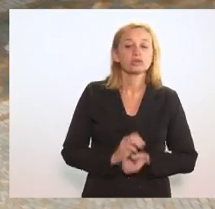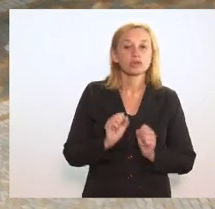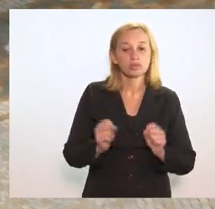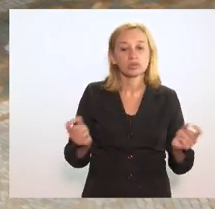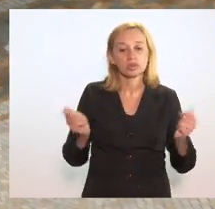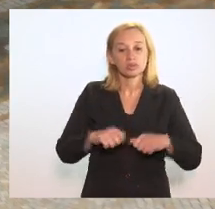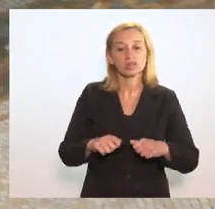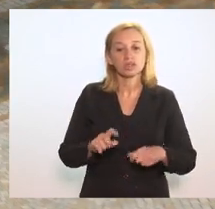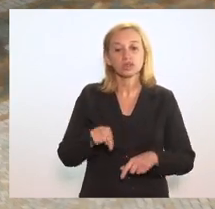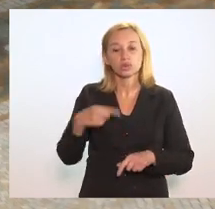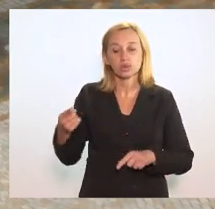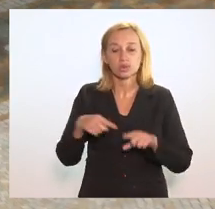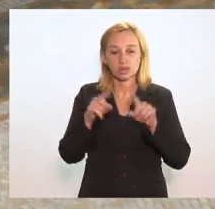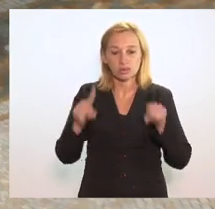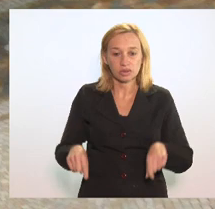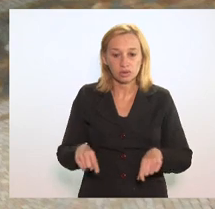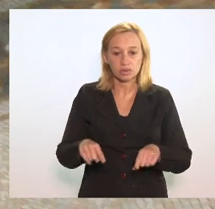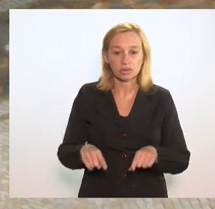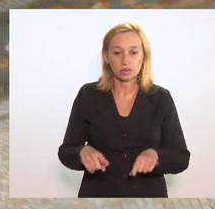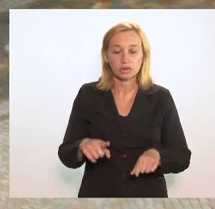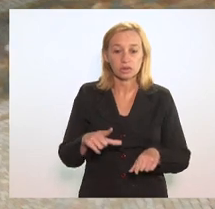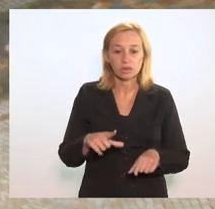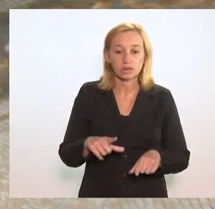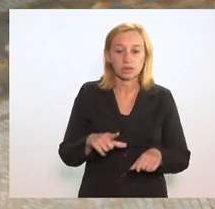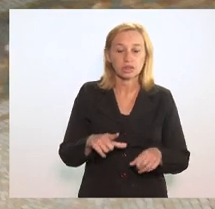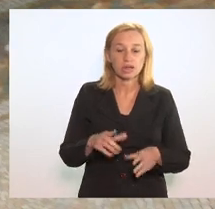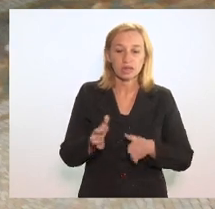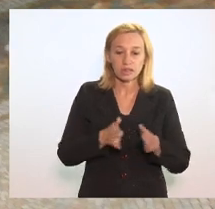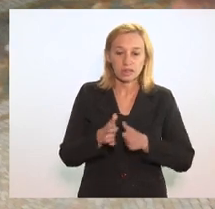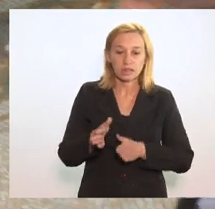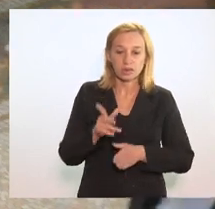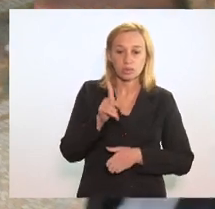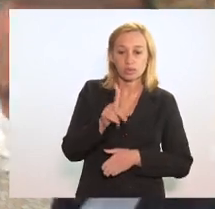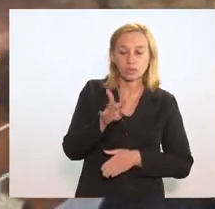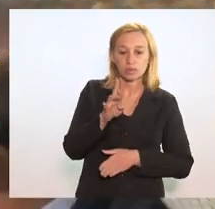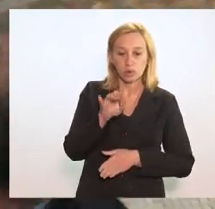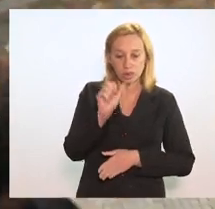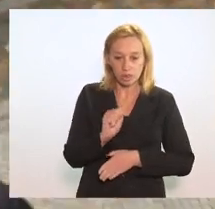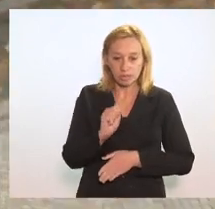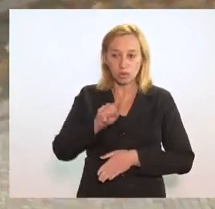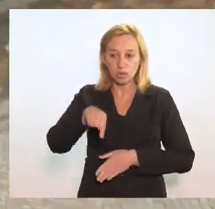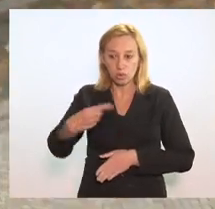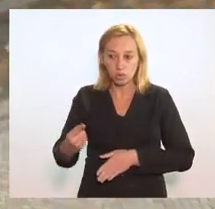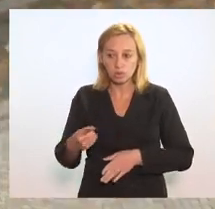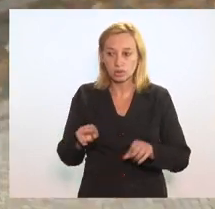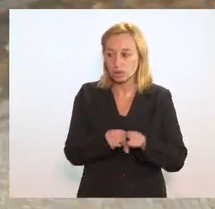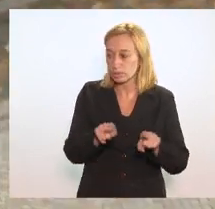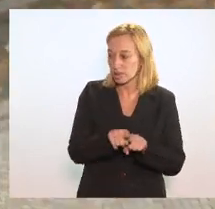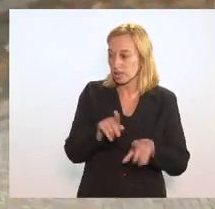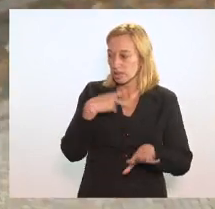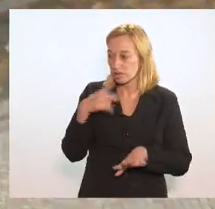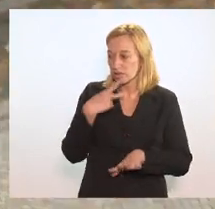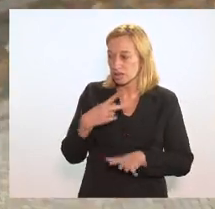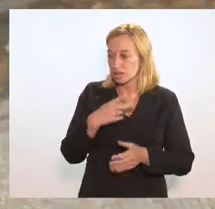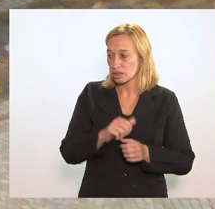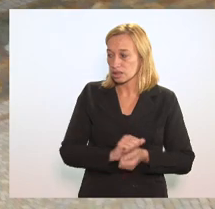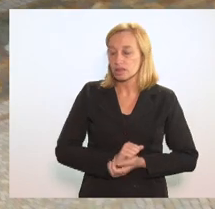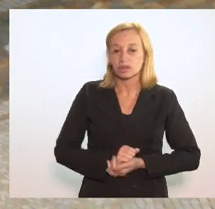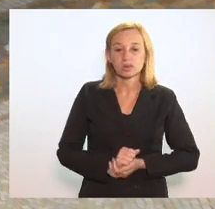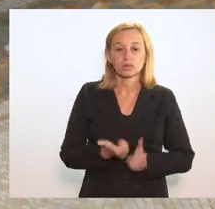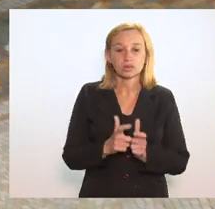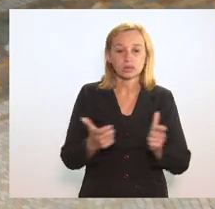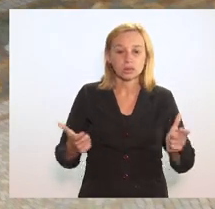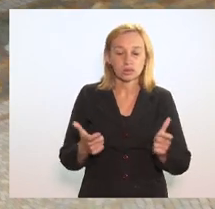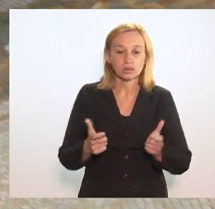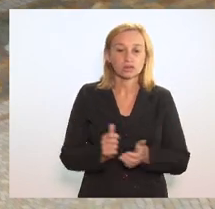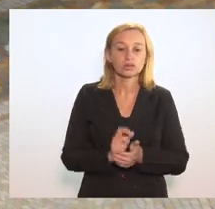de outros servidores aderirem ao programa. O outro destaque, que trata da amplitude dos